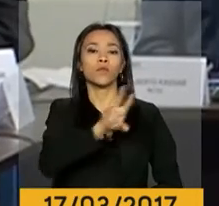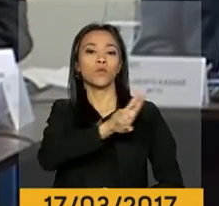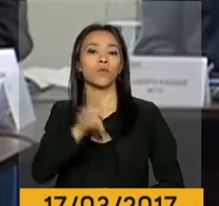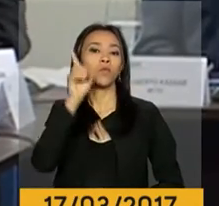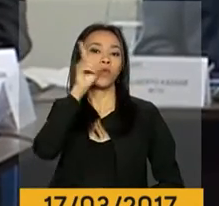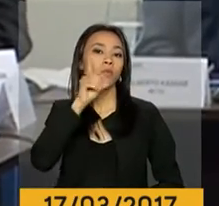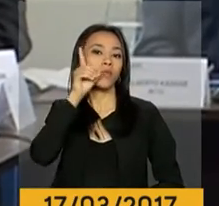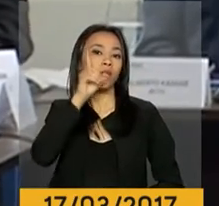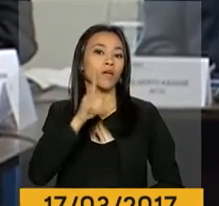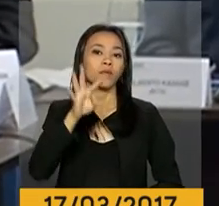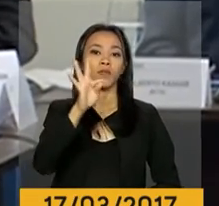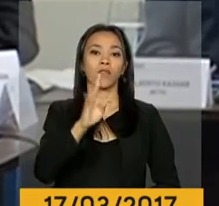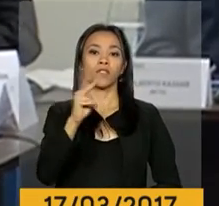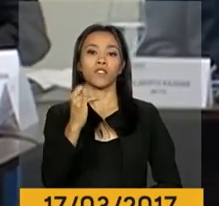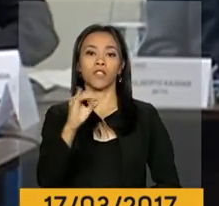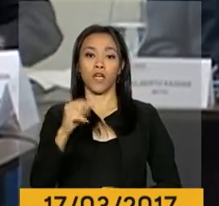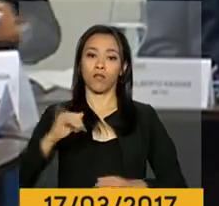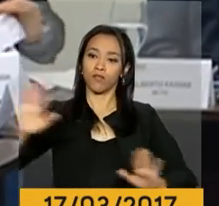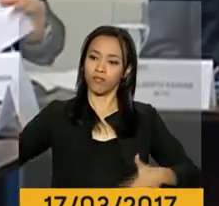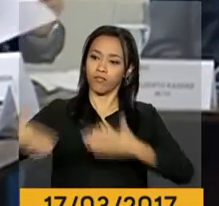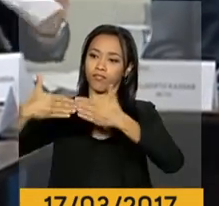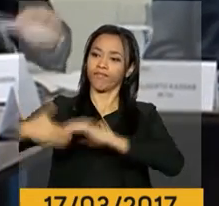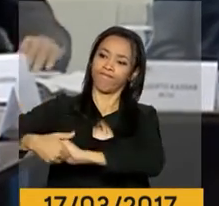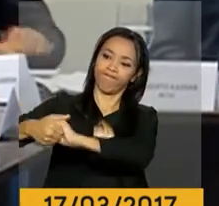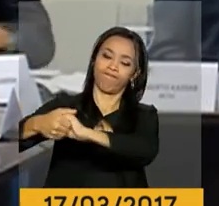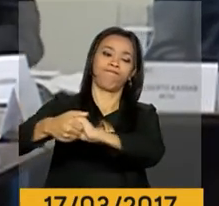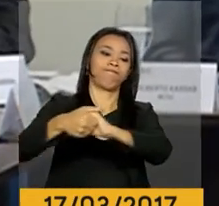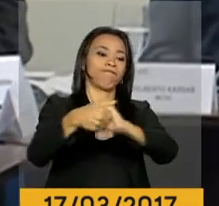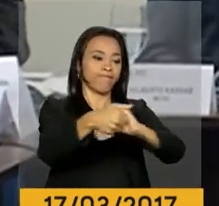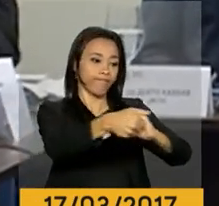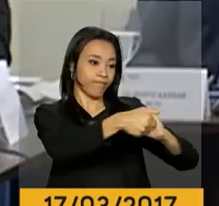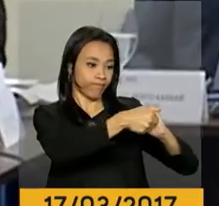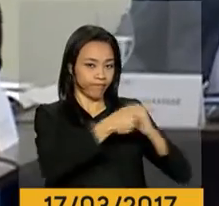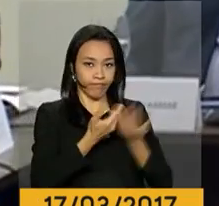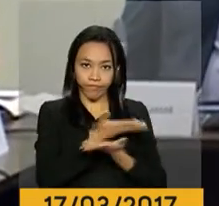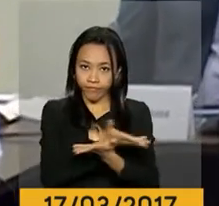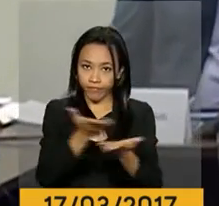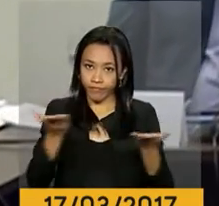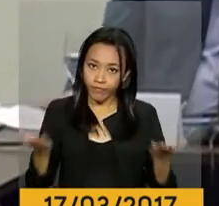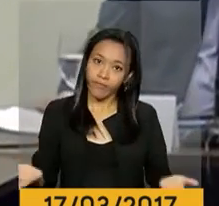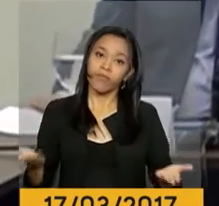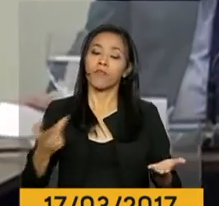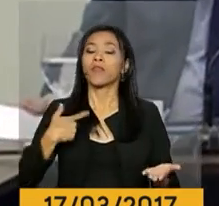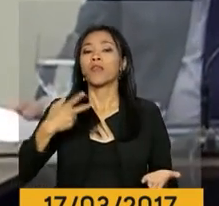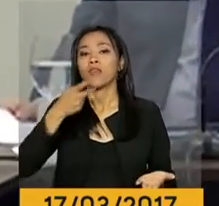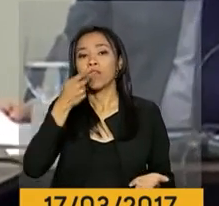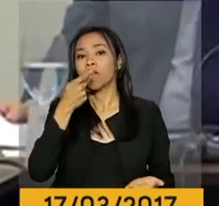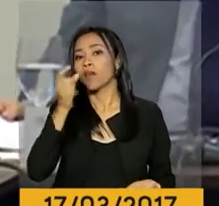Thiago Peixoto, cumprimentar a todos e dizer que